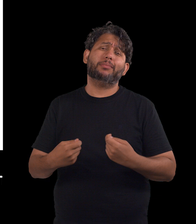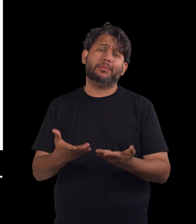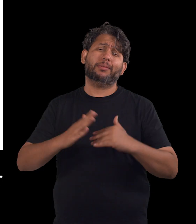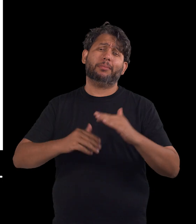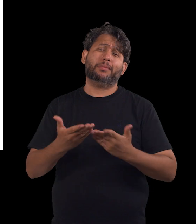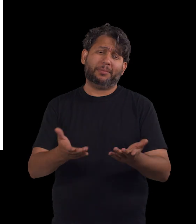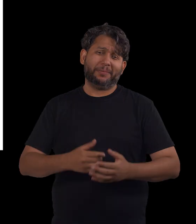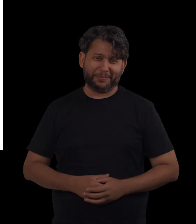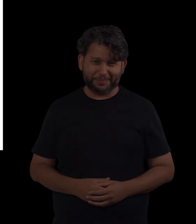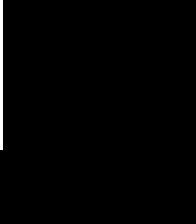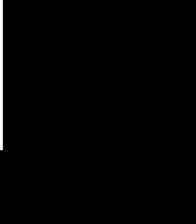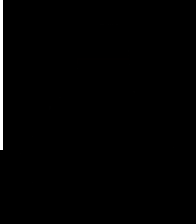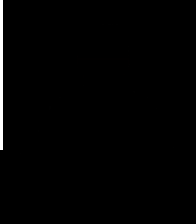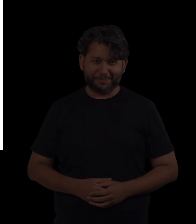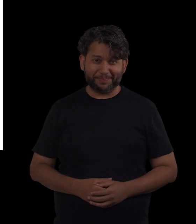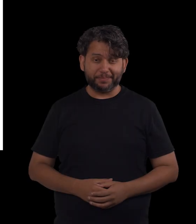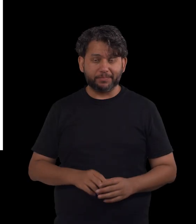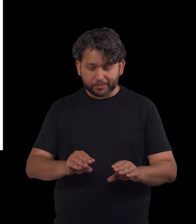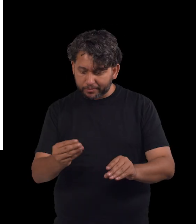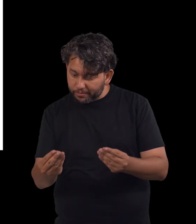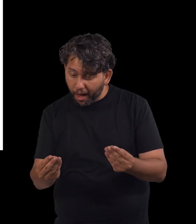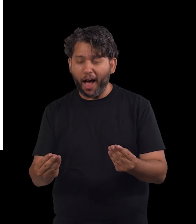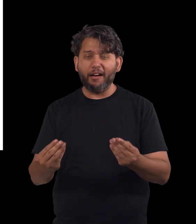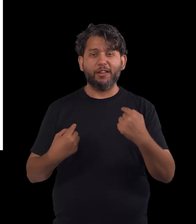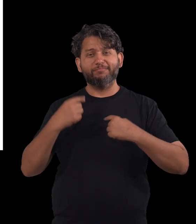vida em sociedade. Mímica.